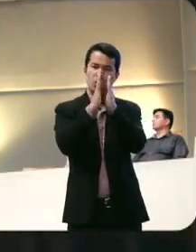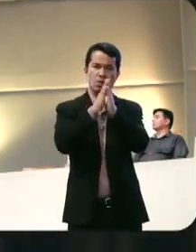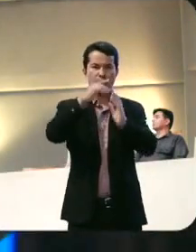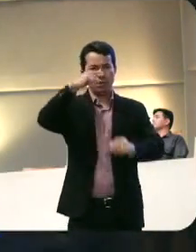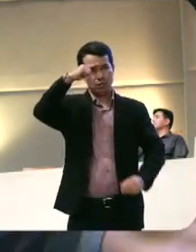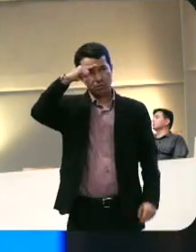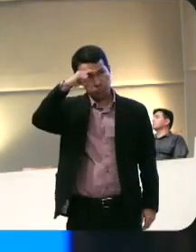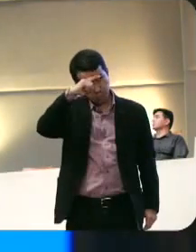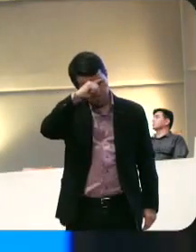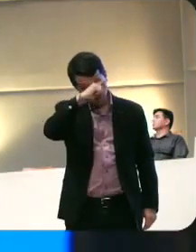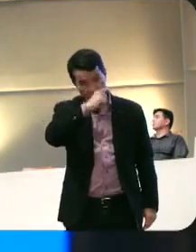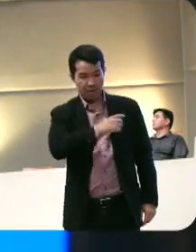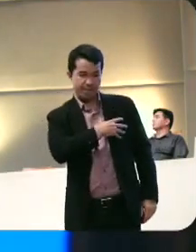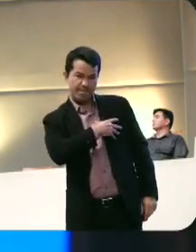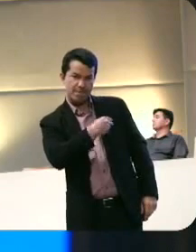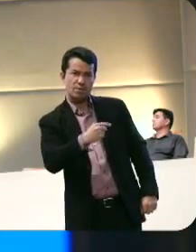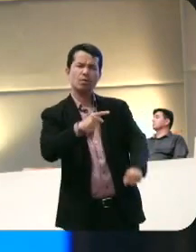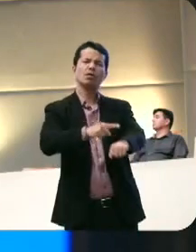Eles acordam o tempo todo.